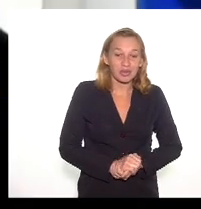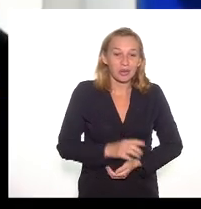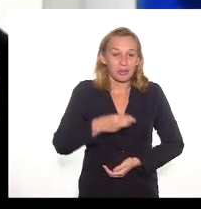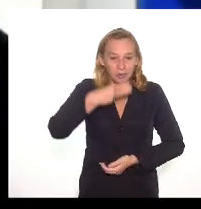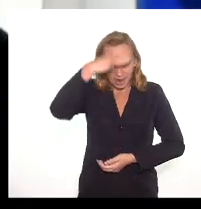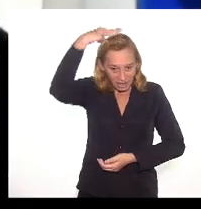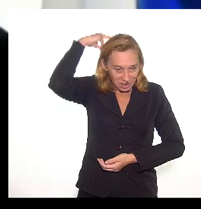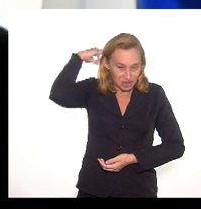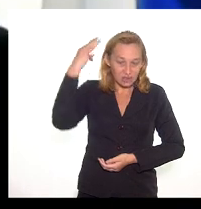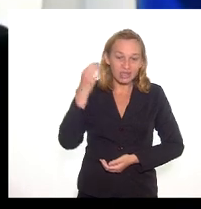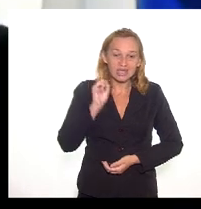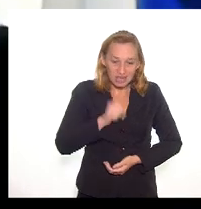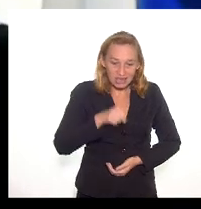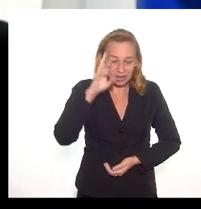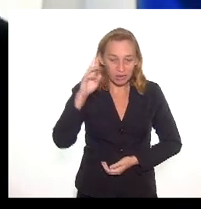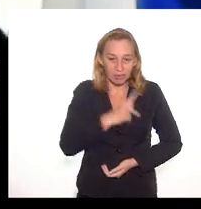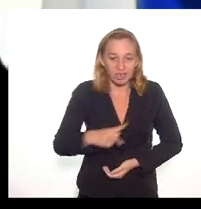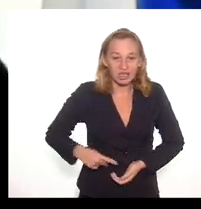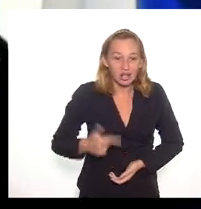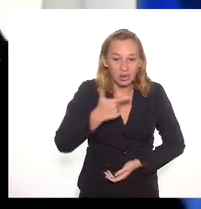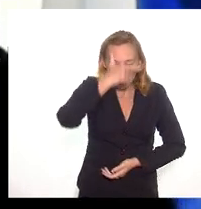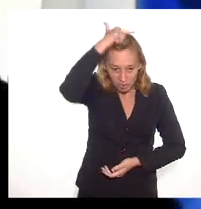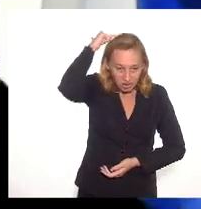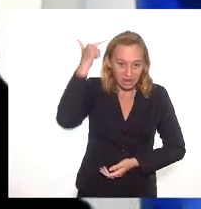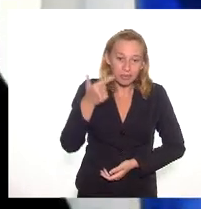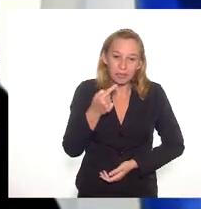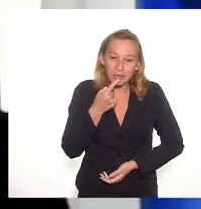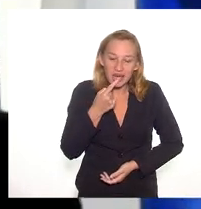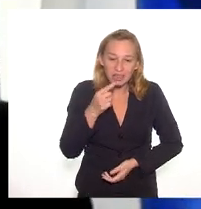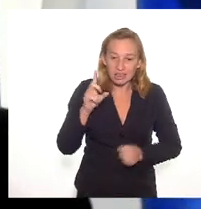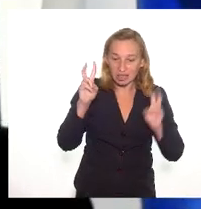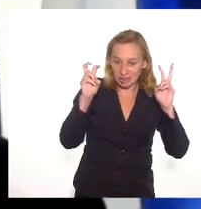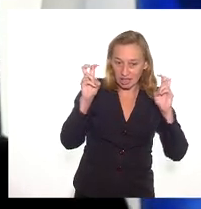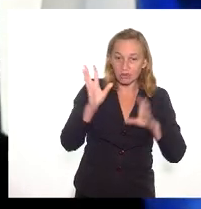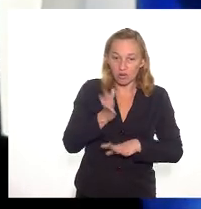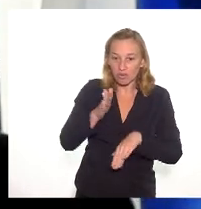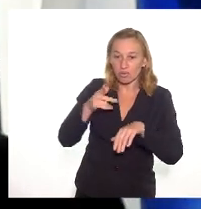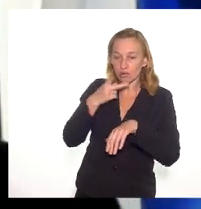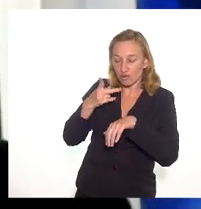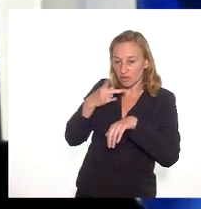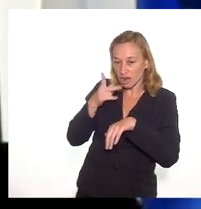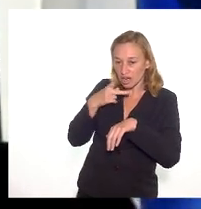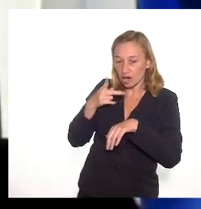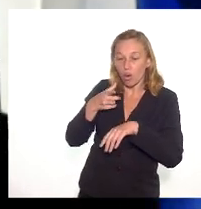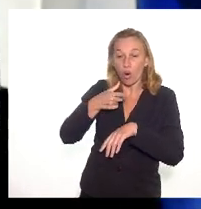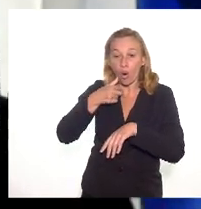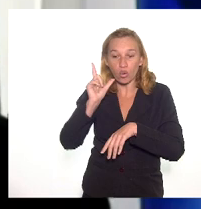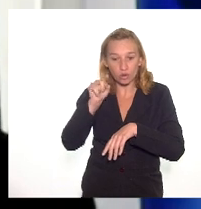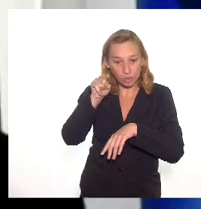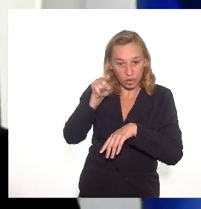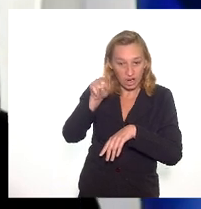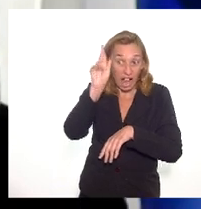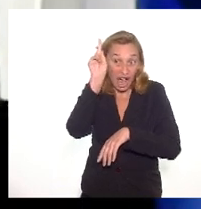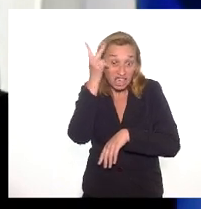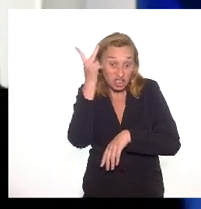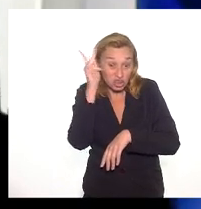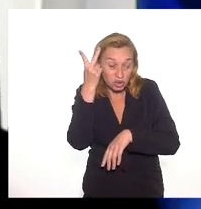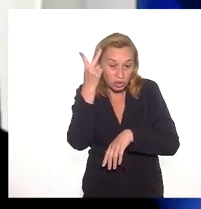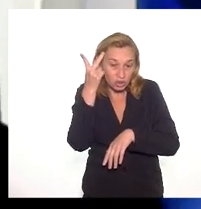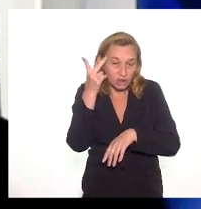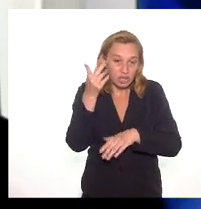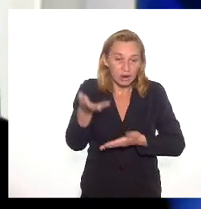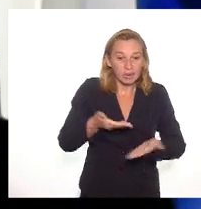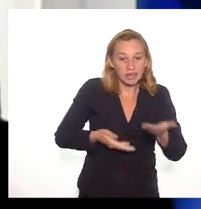Márcio. Sim, senhor presidente. O Luiz Paulo está mais próximo desse tema, porque, inclusive, eu falei com ele ontem. A história da